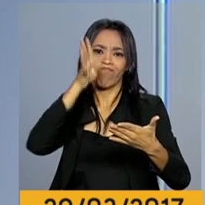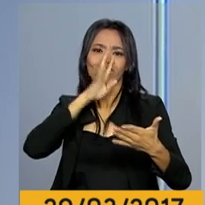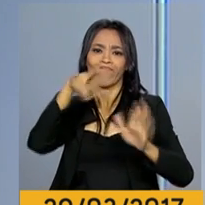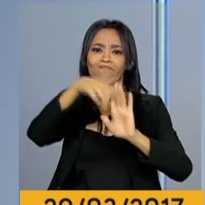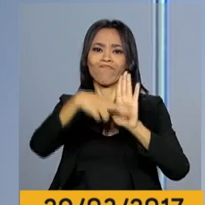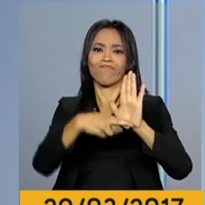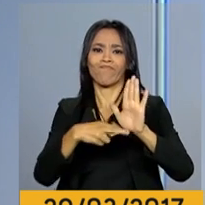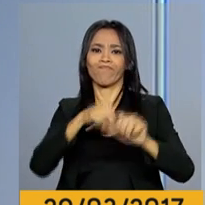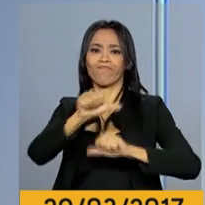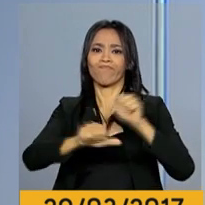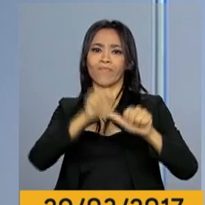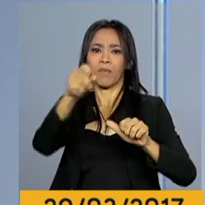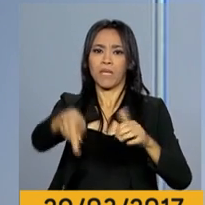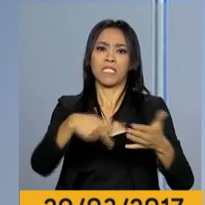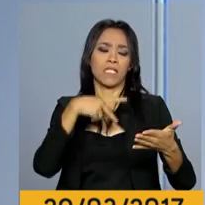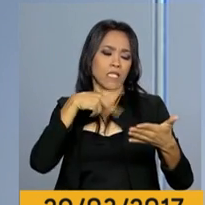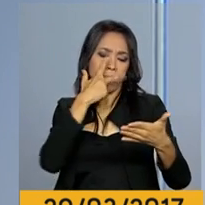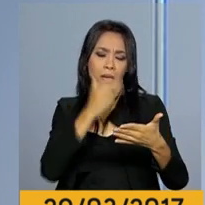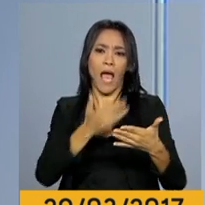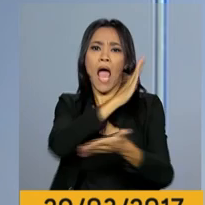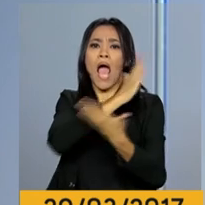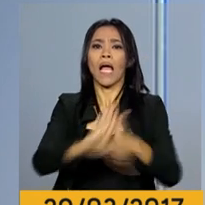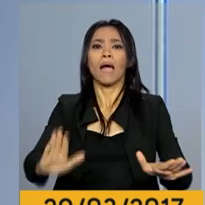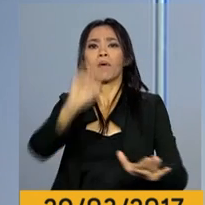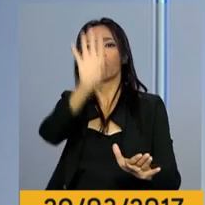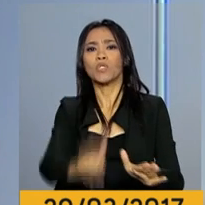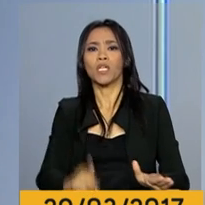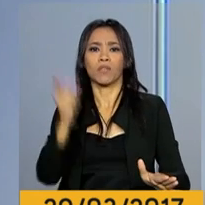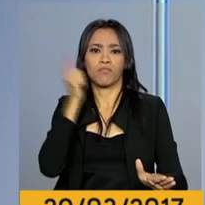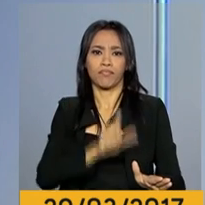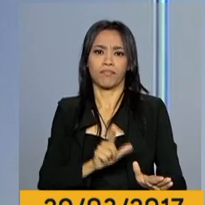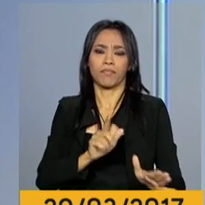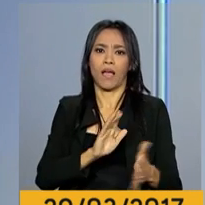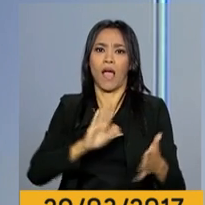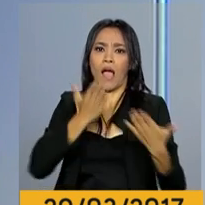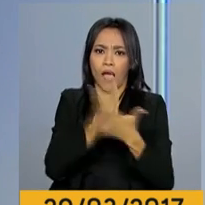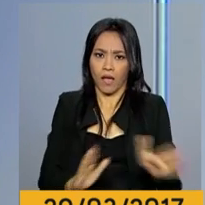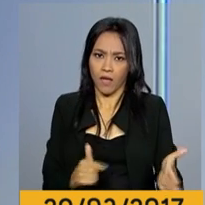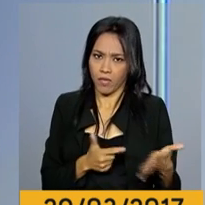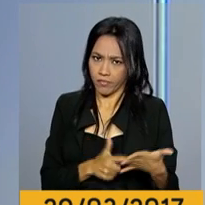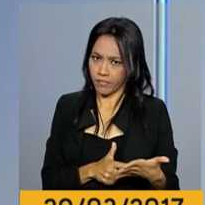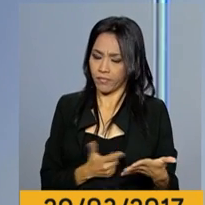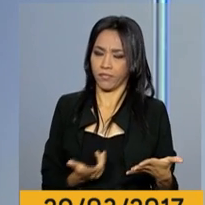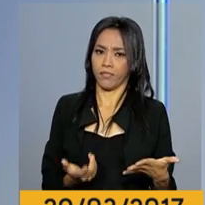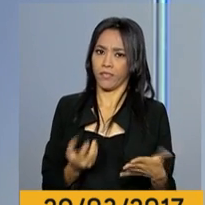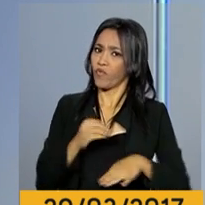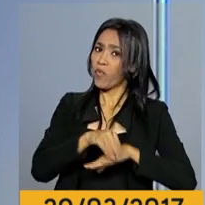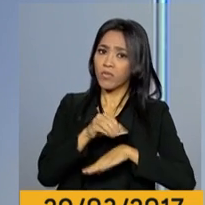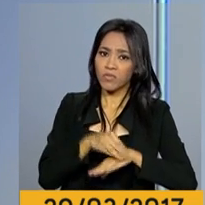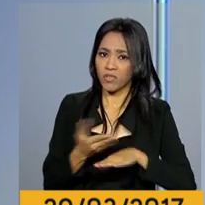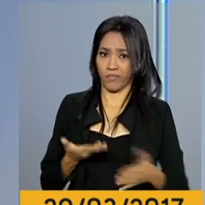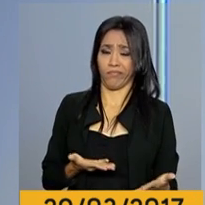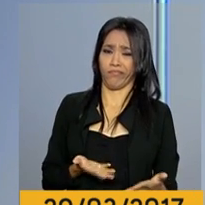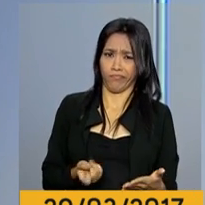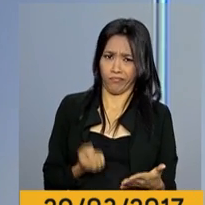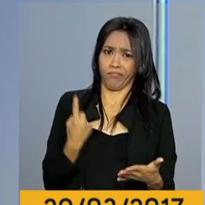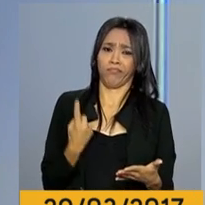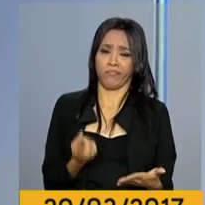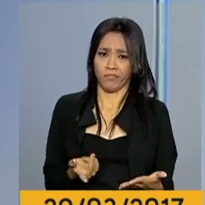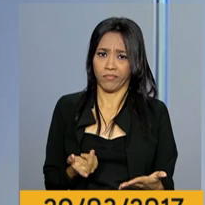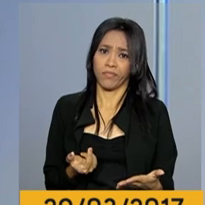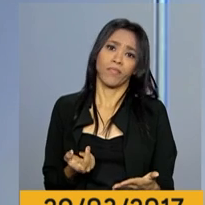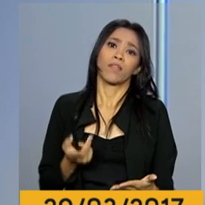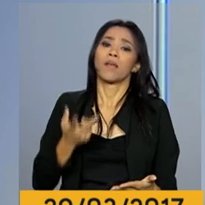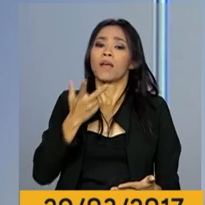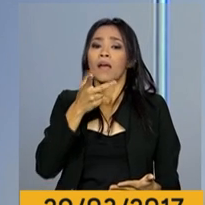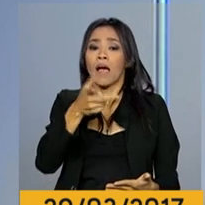acaba com todo e qualquer direito adquirido é interessante que é interessante é que muitas pessoas perdem a